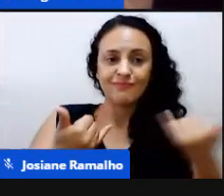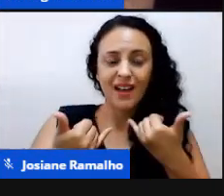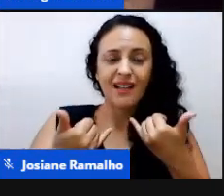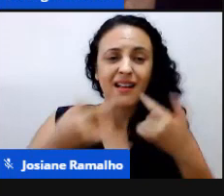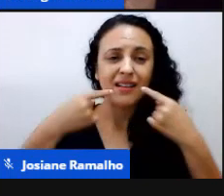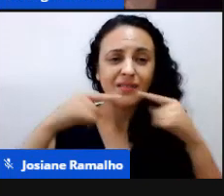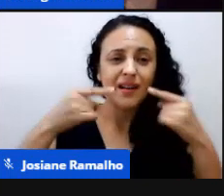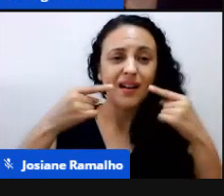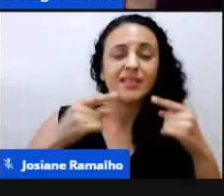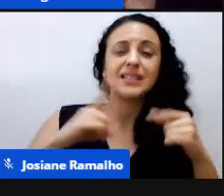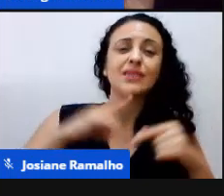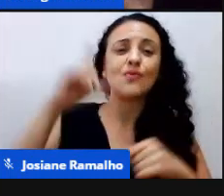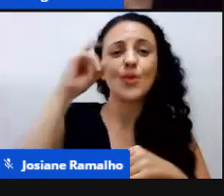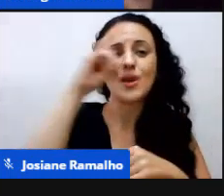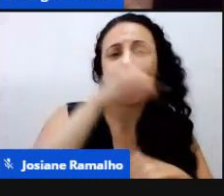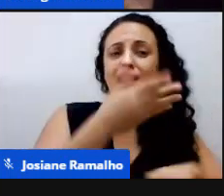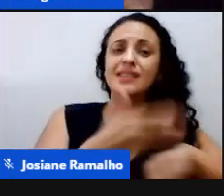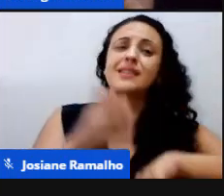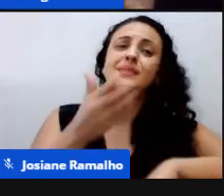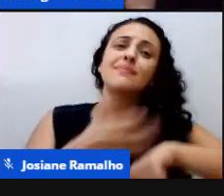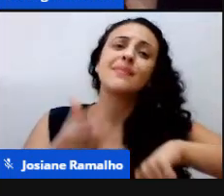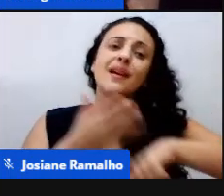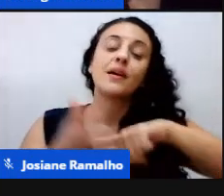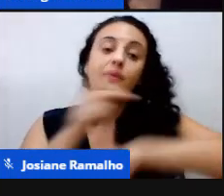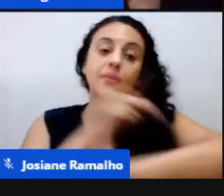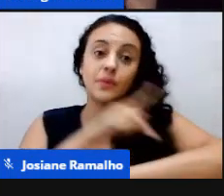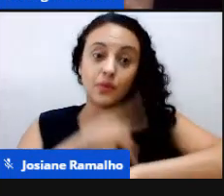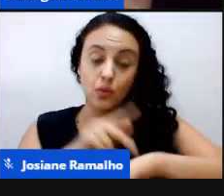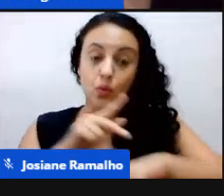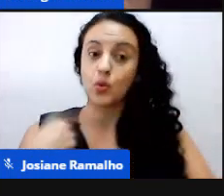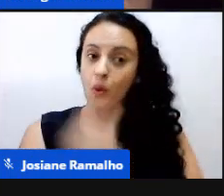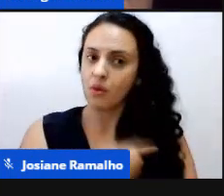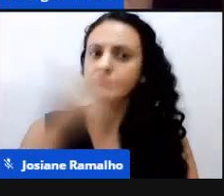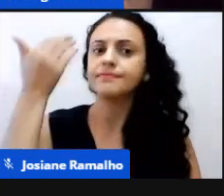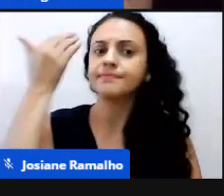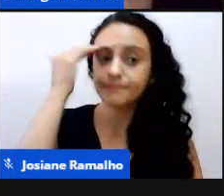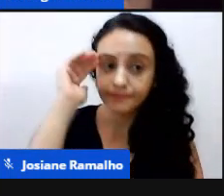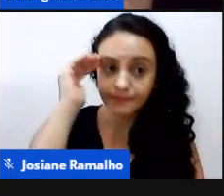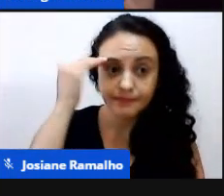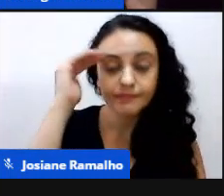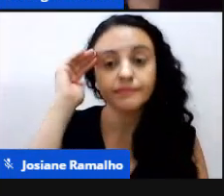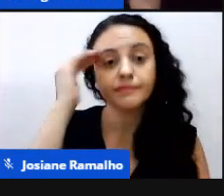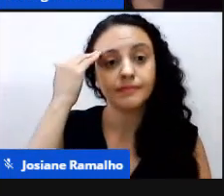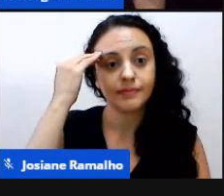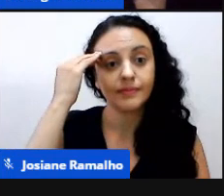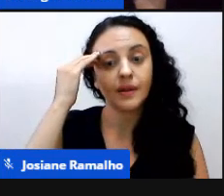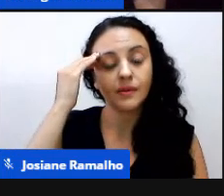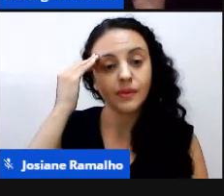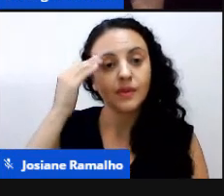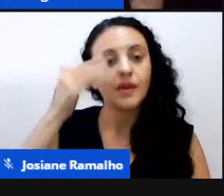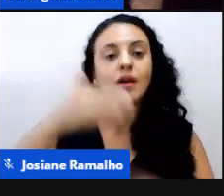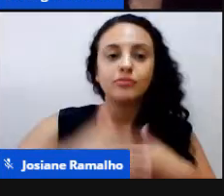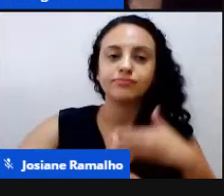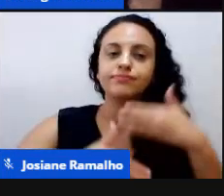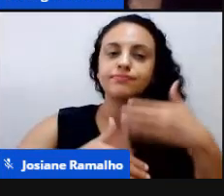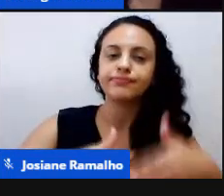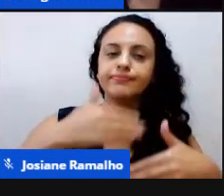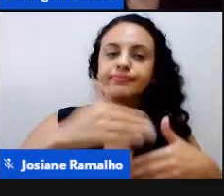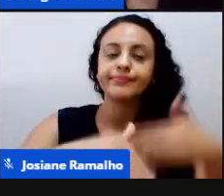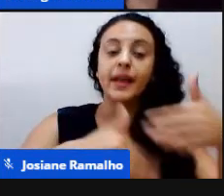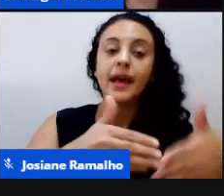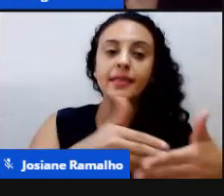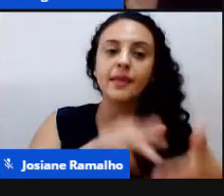é um processo mesmo, até esse professor entender como se faz esse trabalho. Então, qual que é o nosso papel hoje